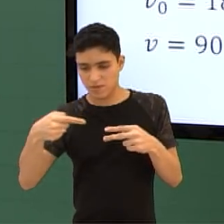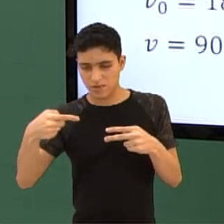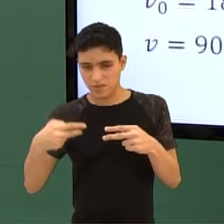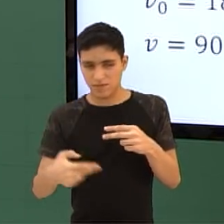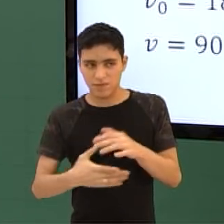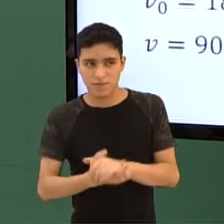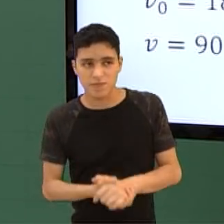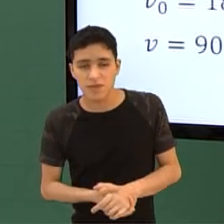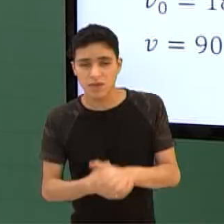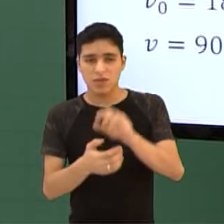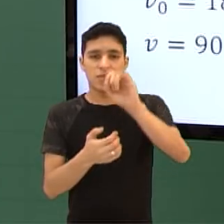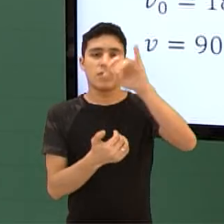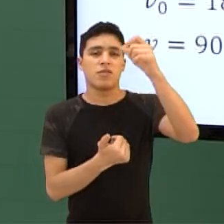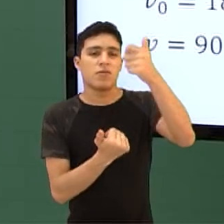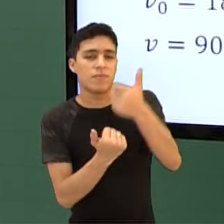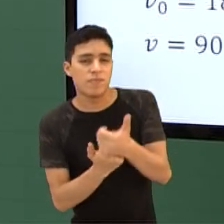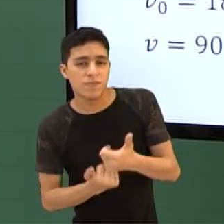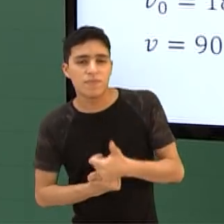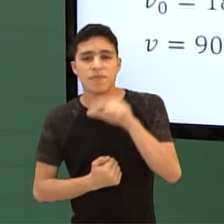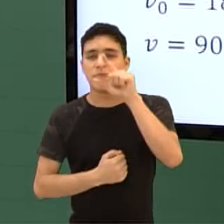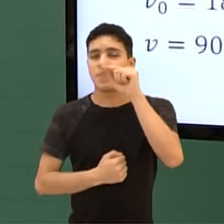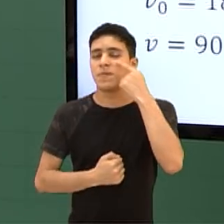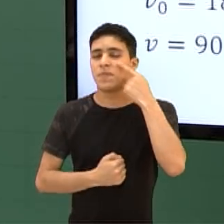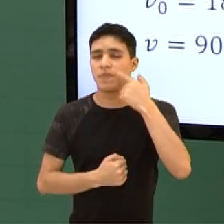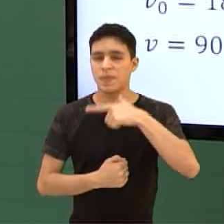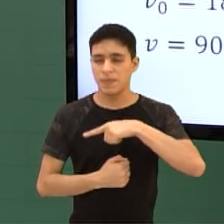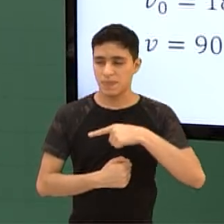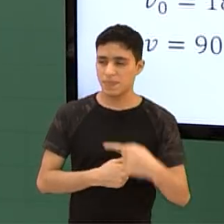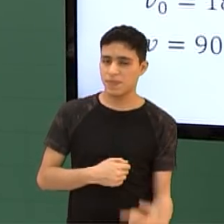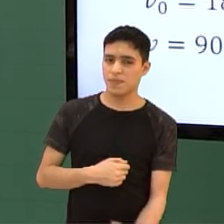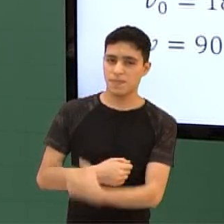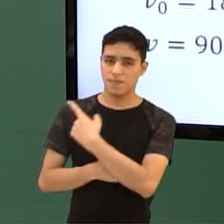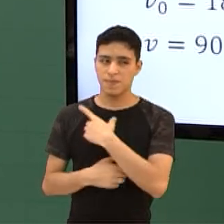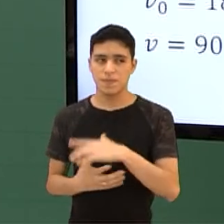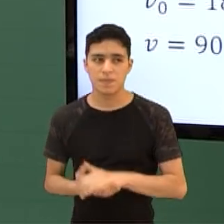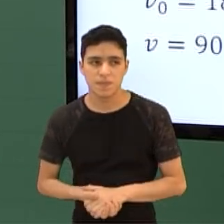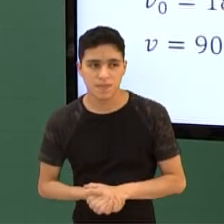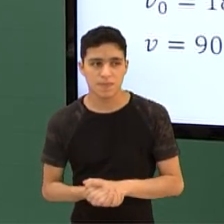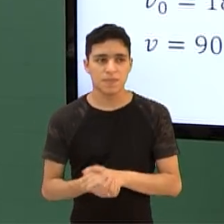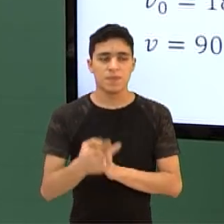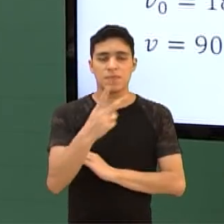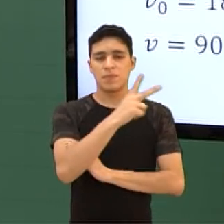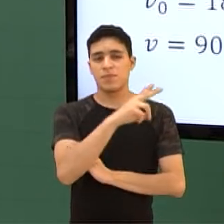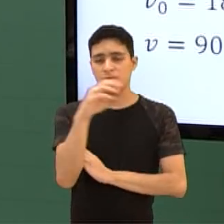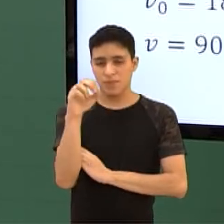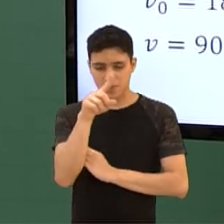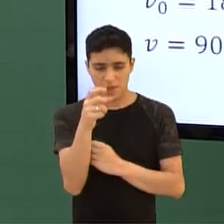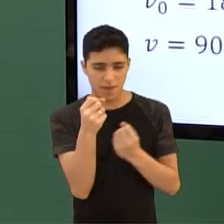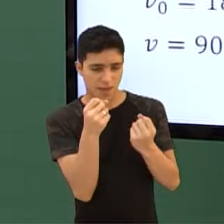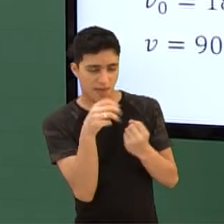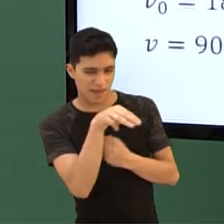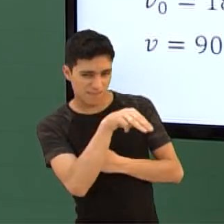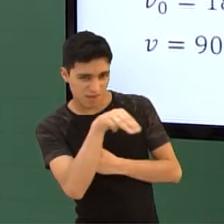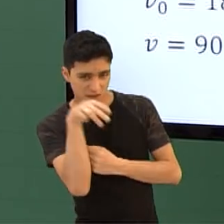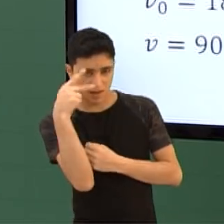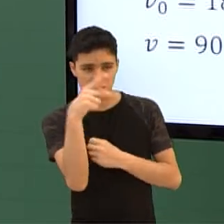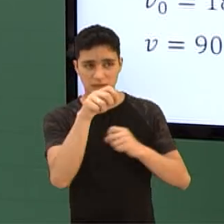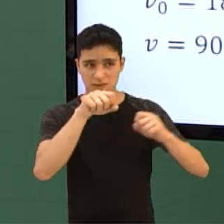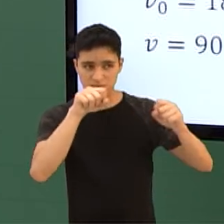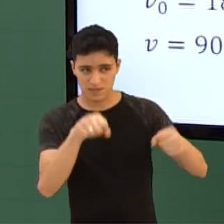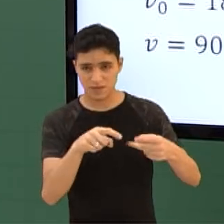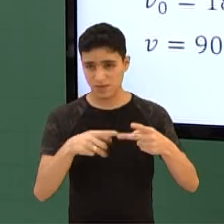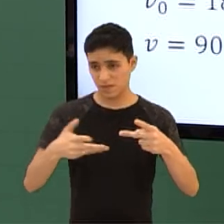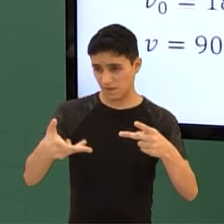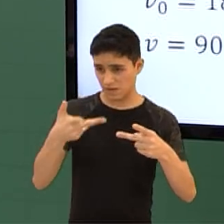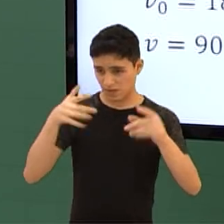Se eu fizer a substituição, eu vou ter o seguinte, 200 é a massa da motocicleta, velocidade